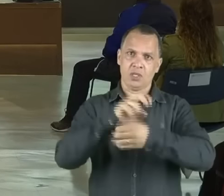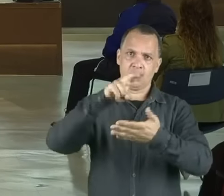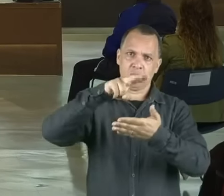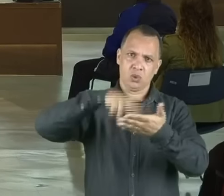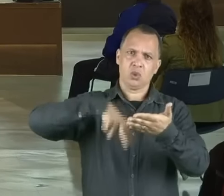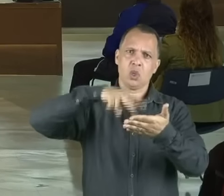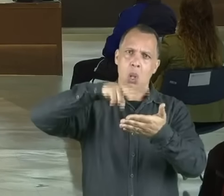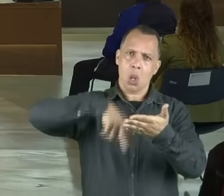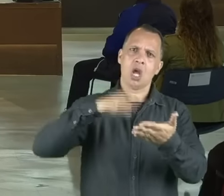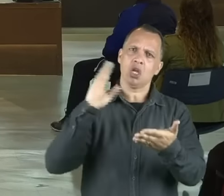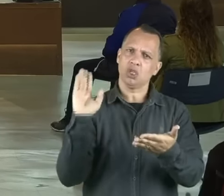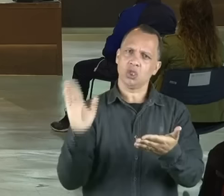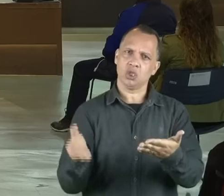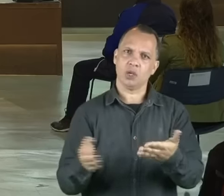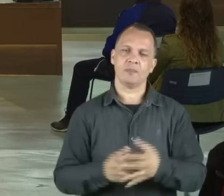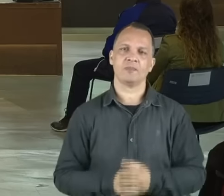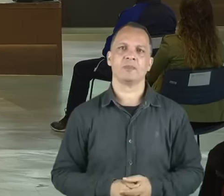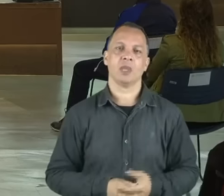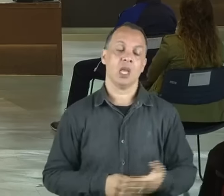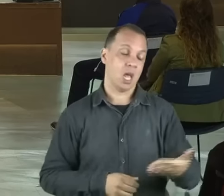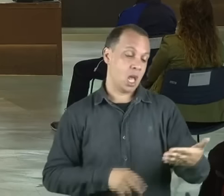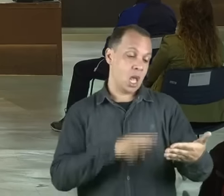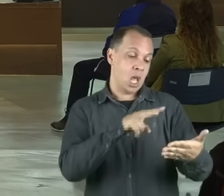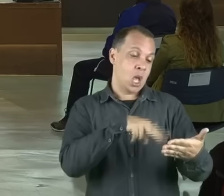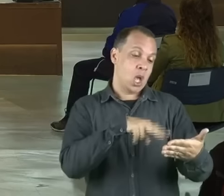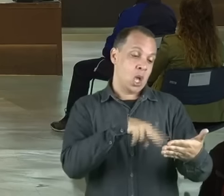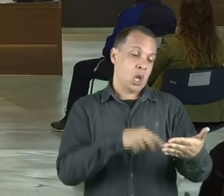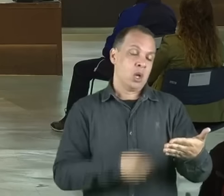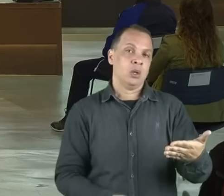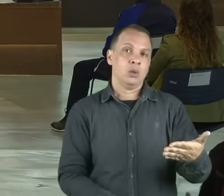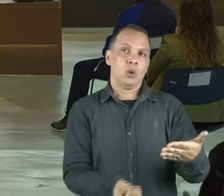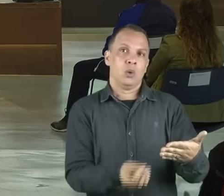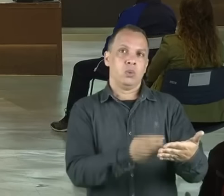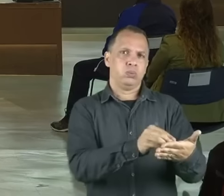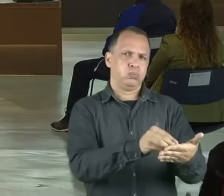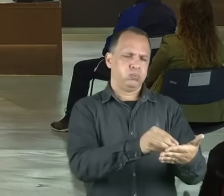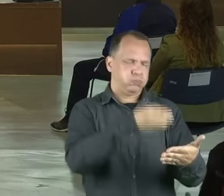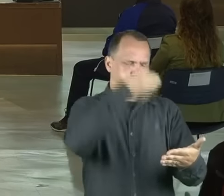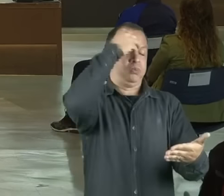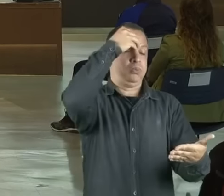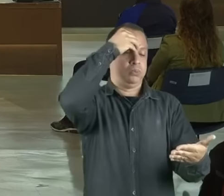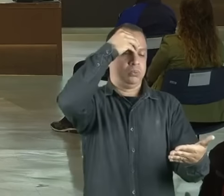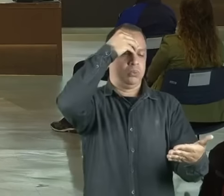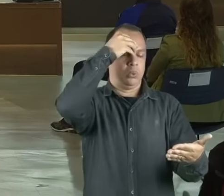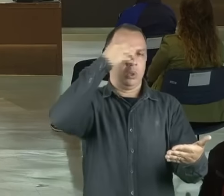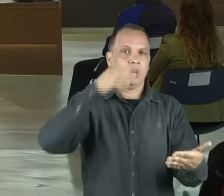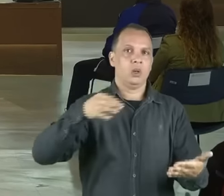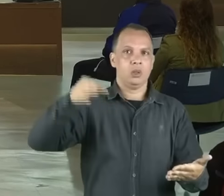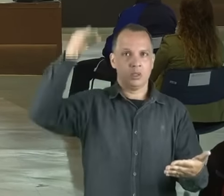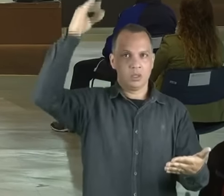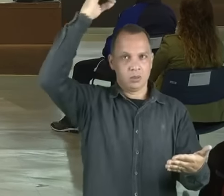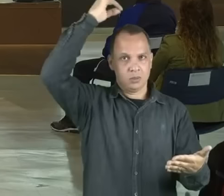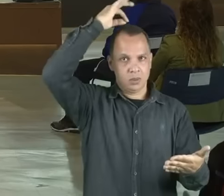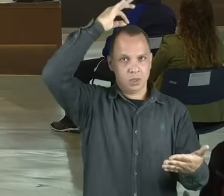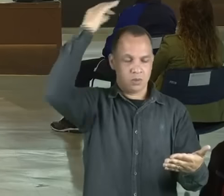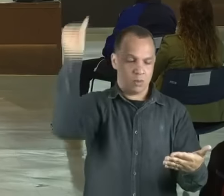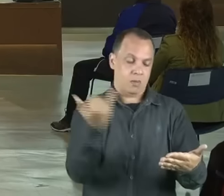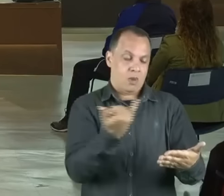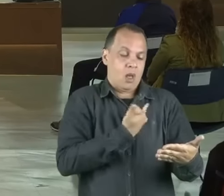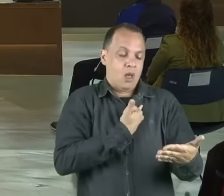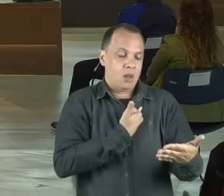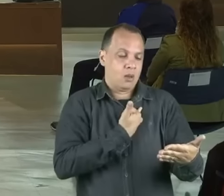que eu vou eu tenho uma percepção diferente dessa vez o espírito de Deus me disse ou pelo menos foi o que eu